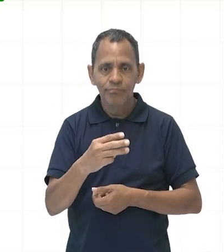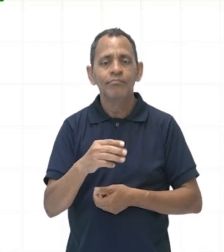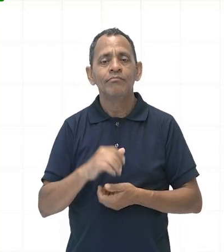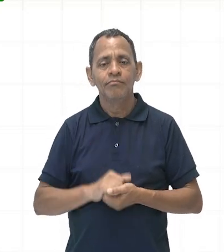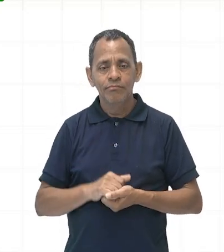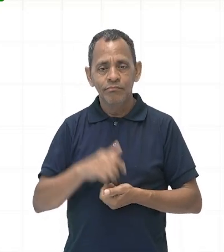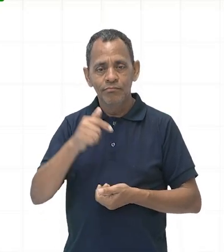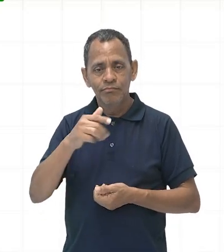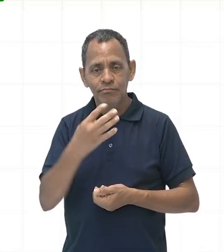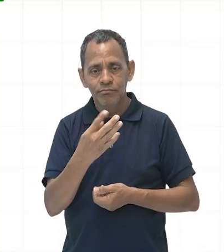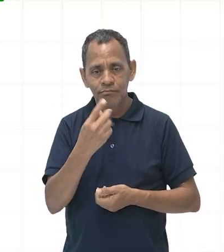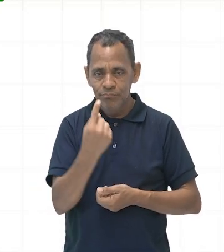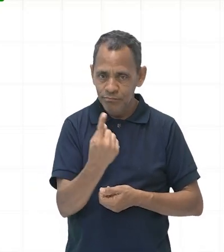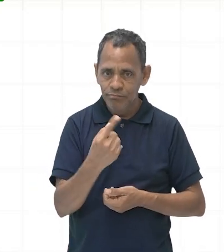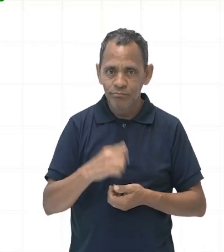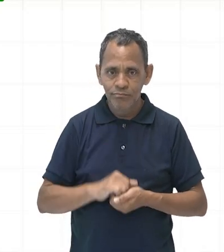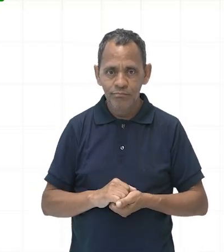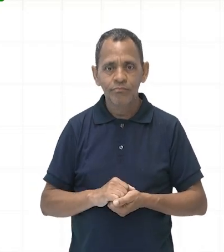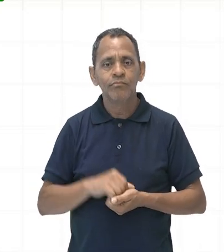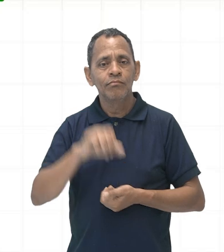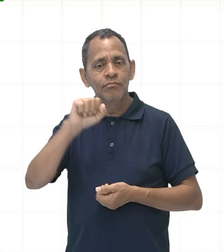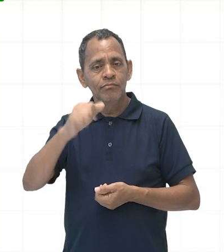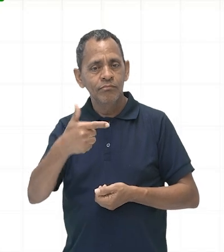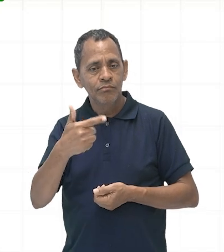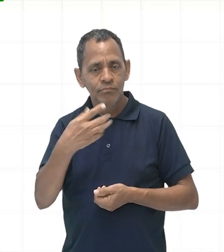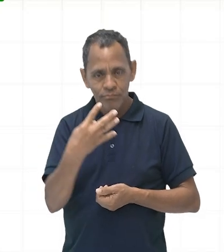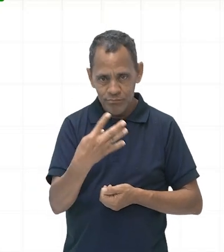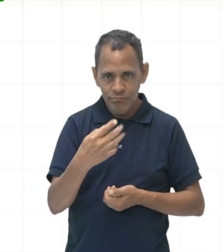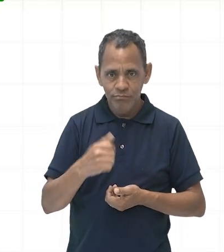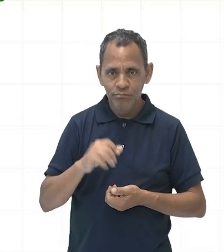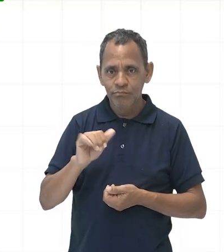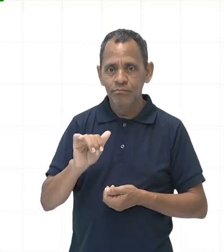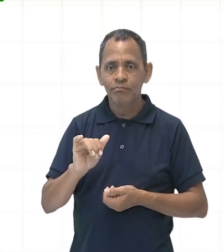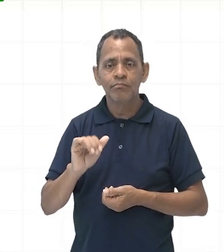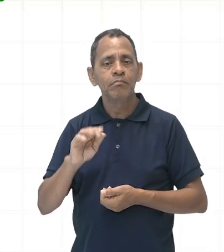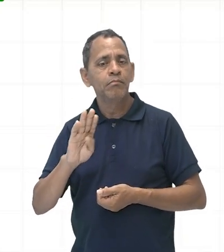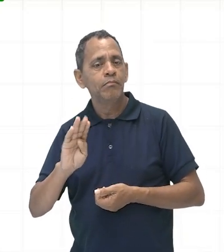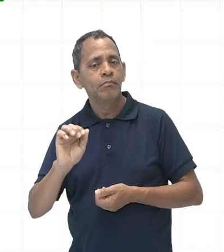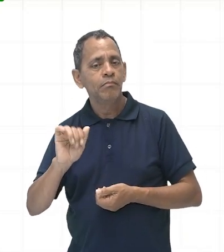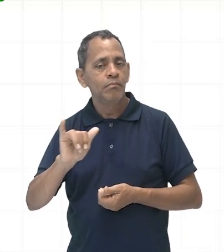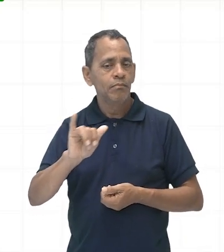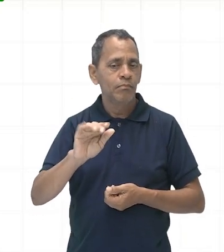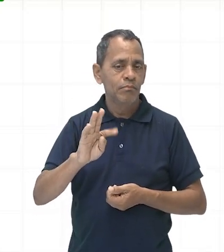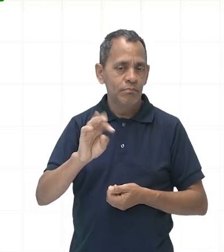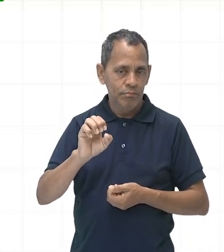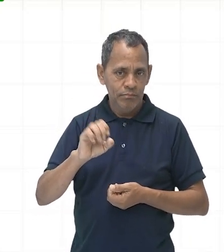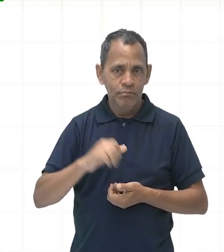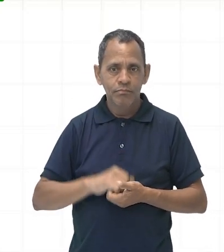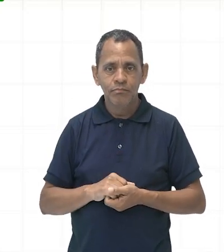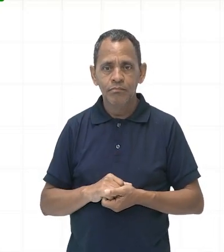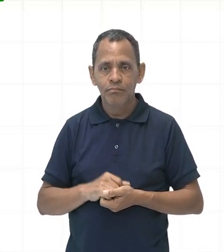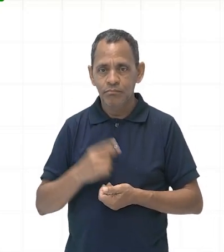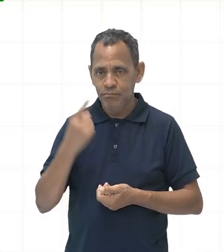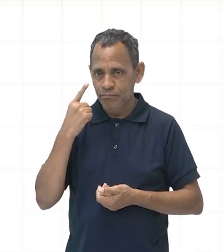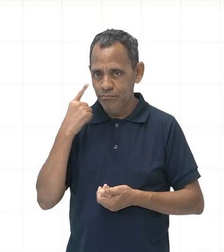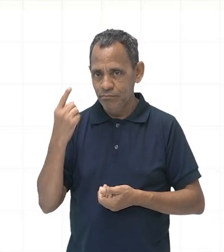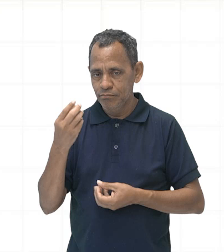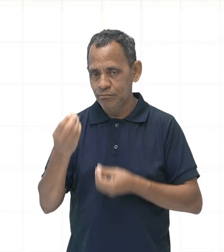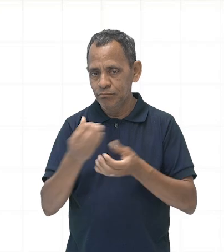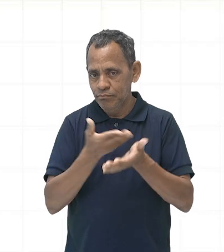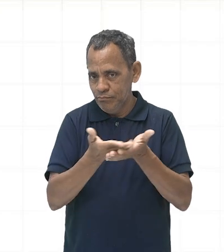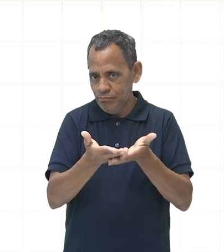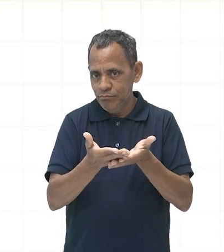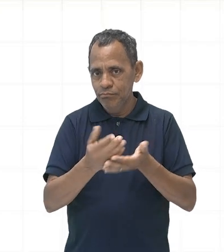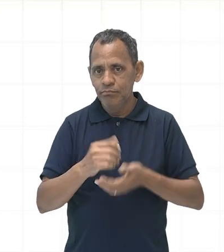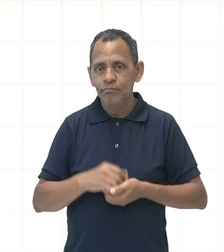1.073.741.824 bytes. Mas notem que eu saí daqui de 1 gigabyte, né? O que falta fazer? Olha